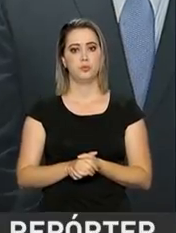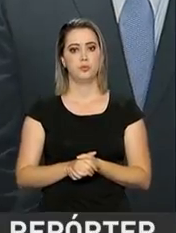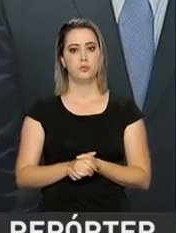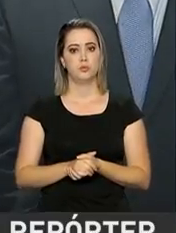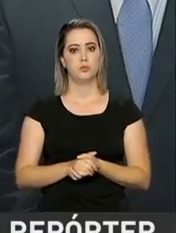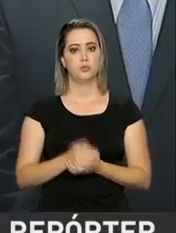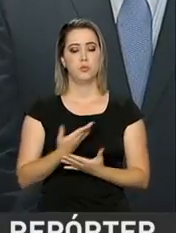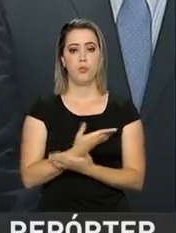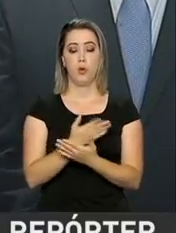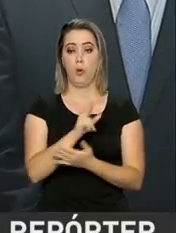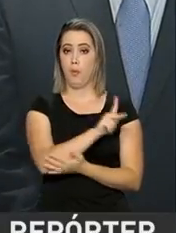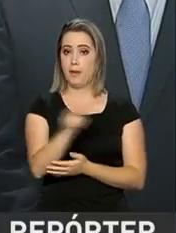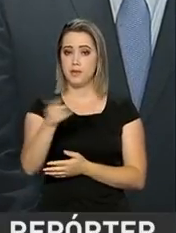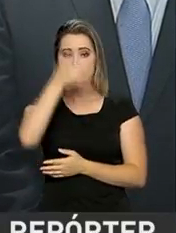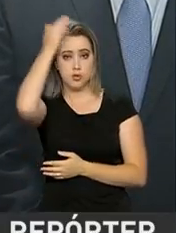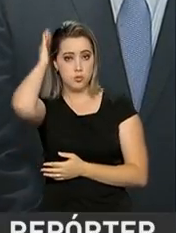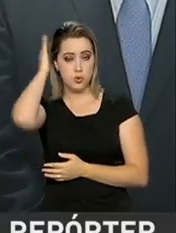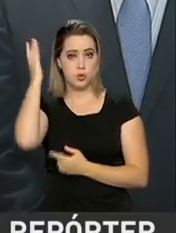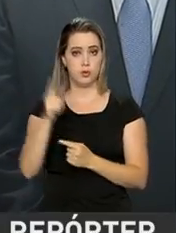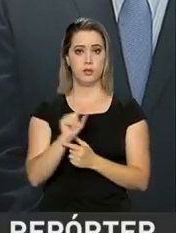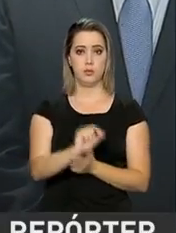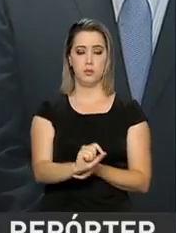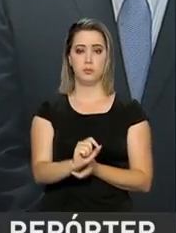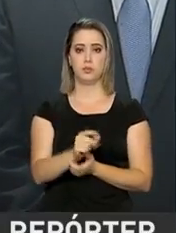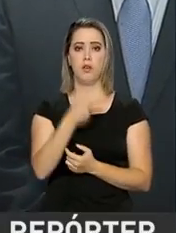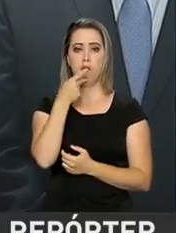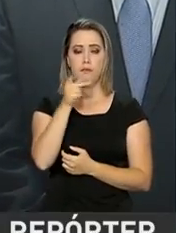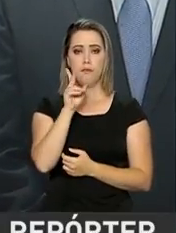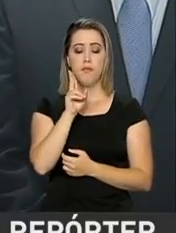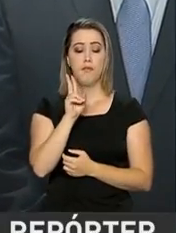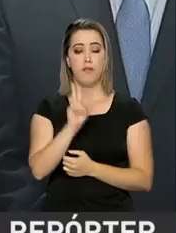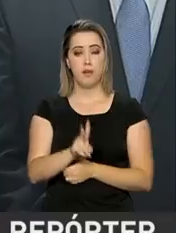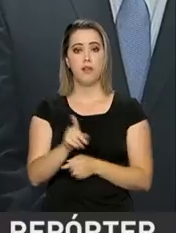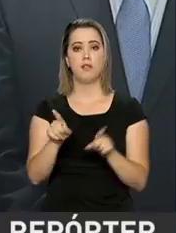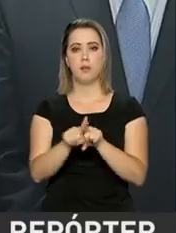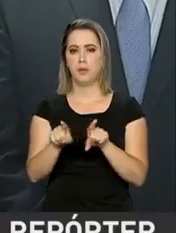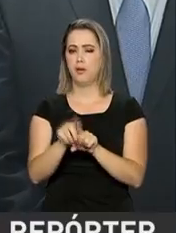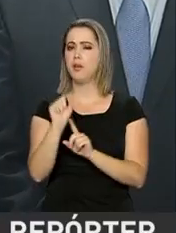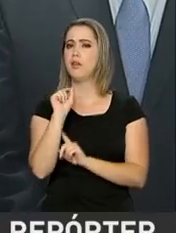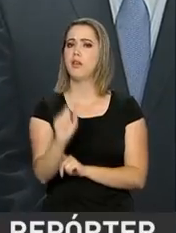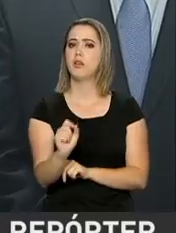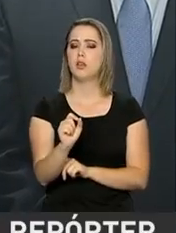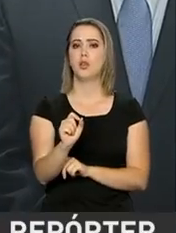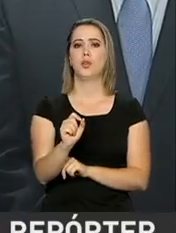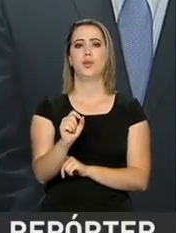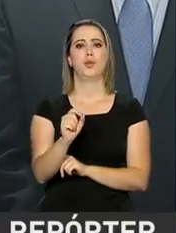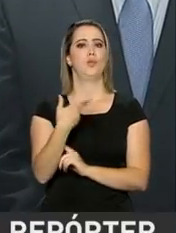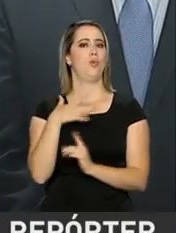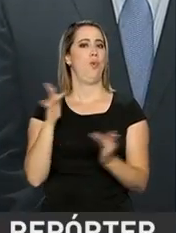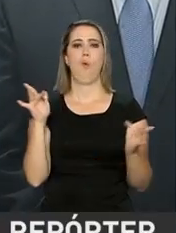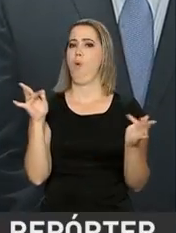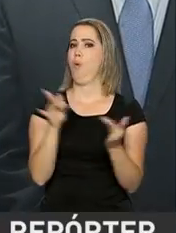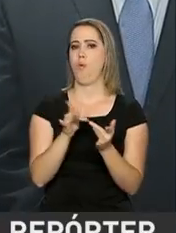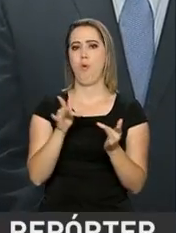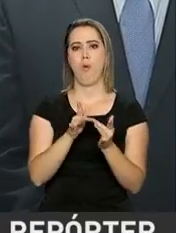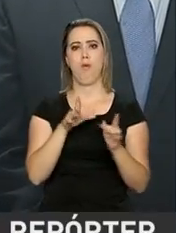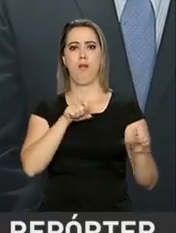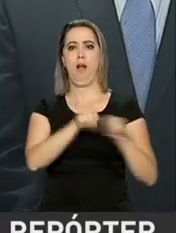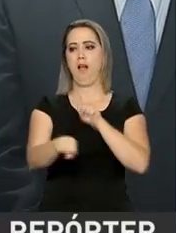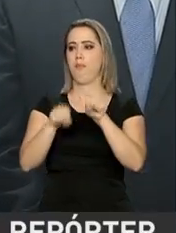o presidente da república faz questão de ressaltar que é inaceitável a baderna